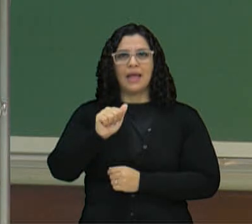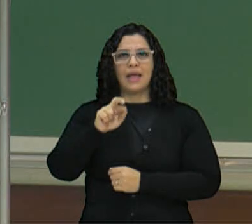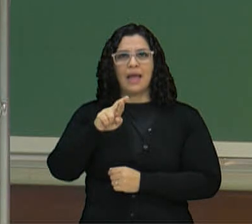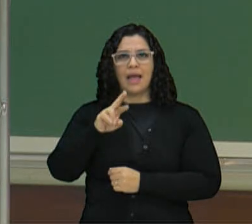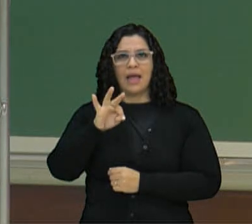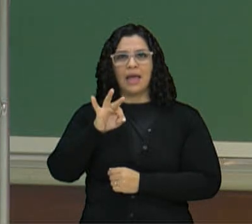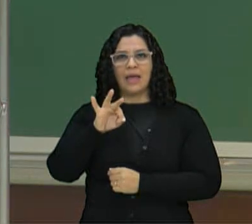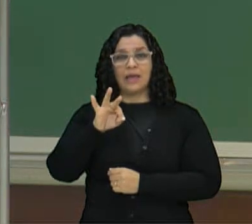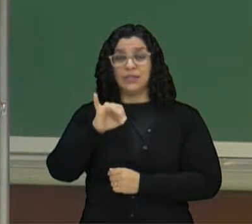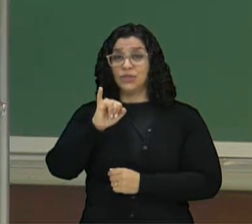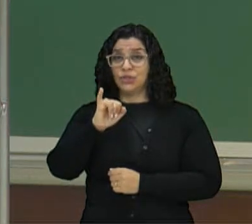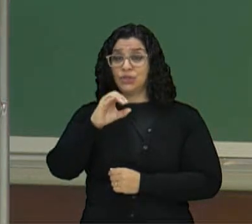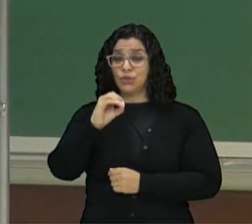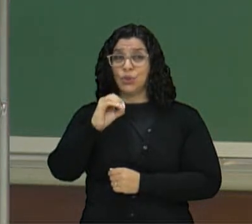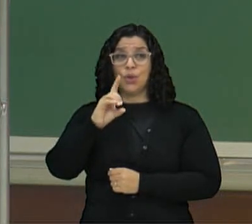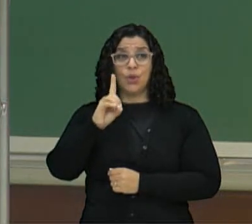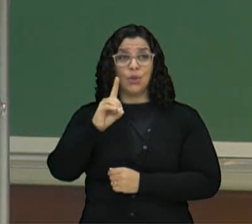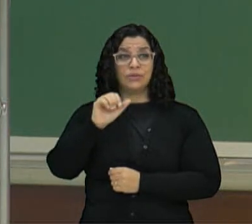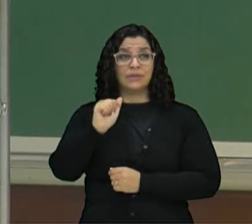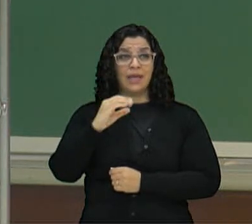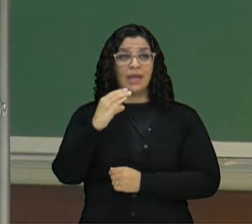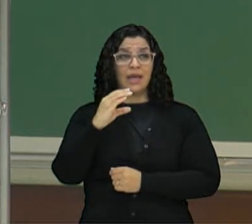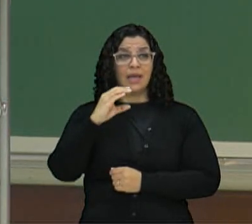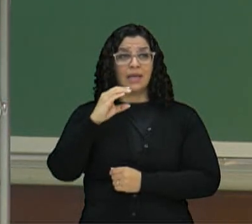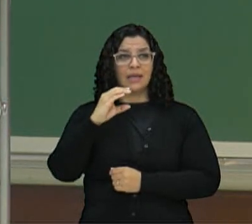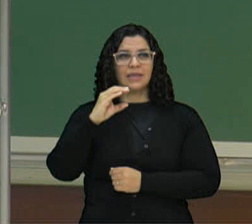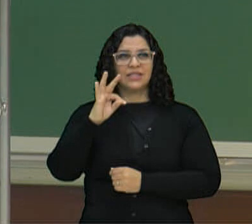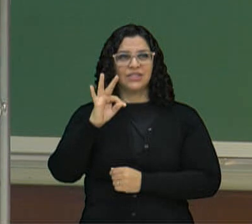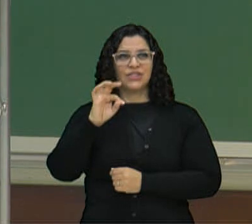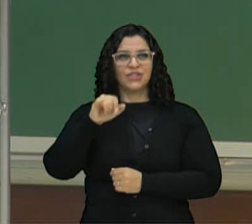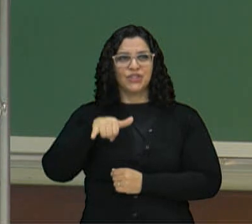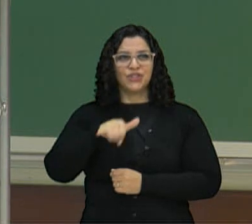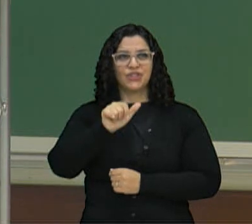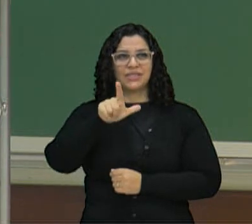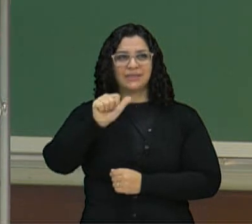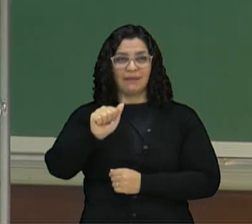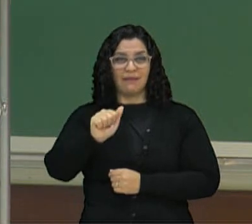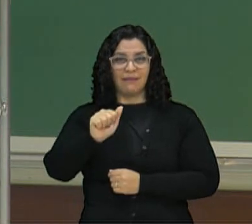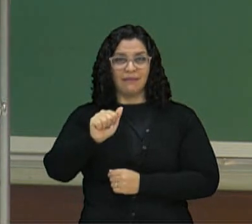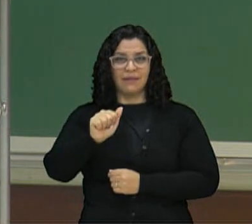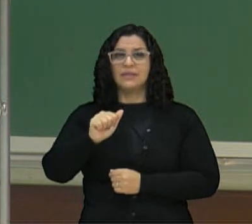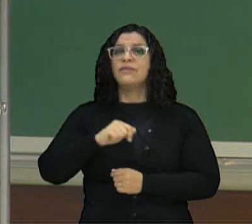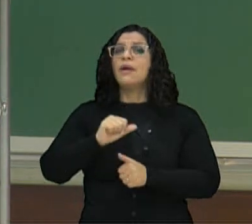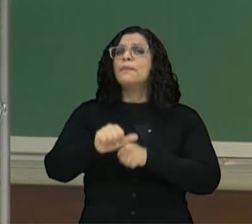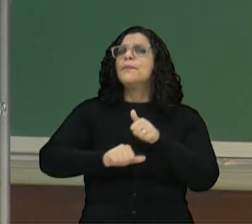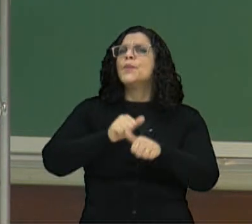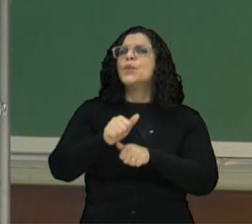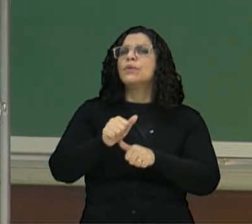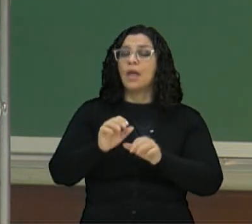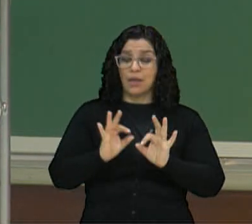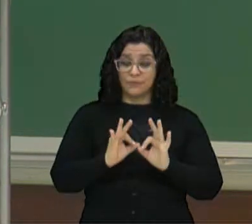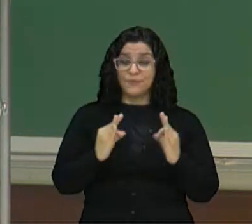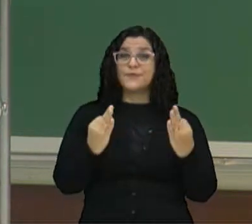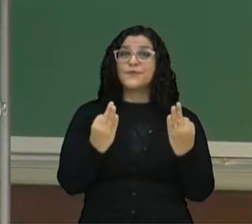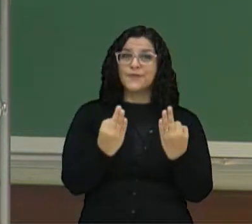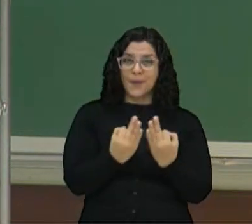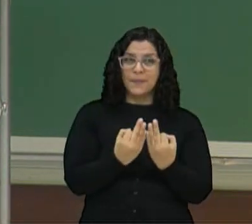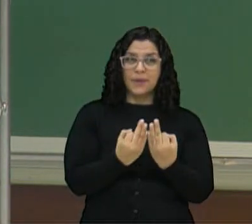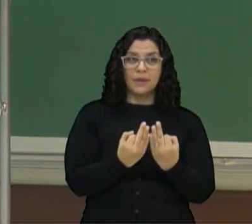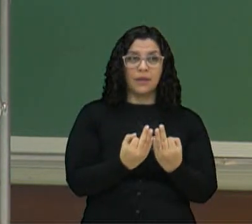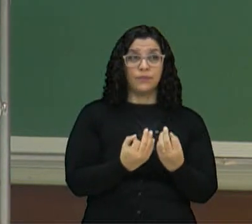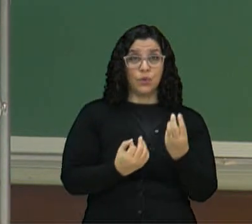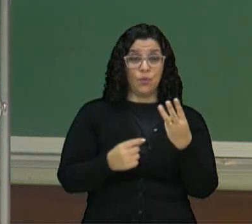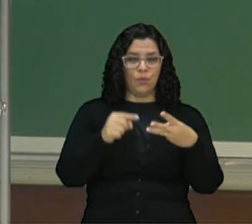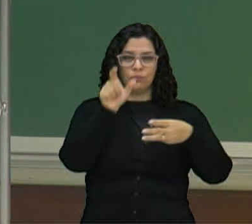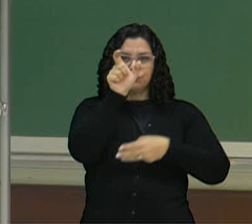Artiodactyla, certo? O que muda? As famílias, as 3 primeiras espécies são da família